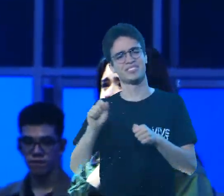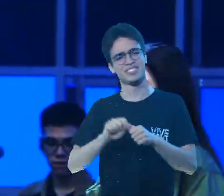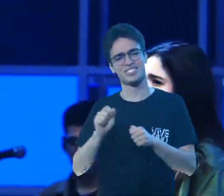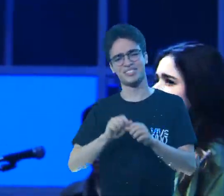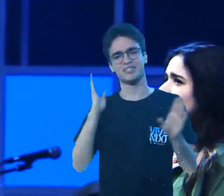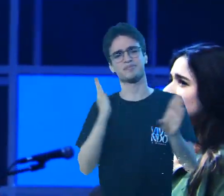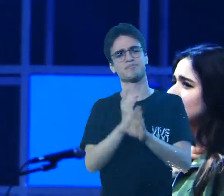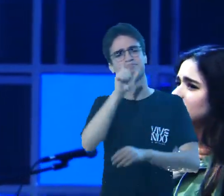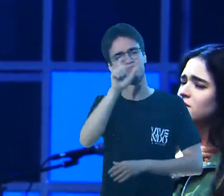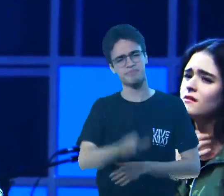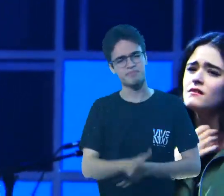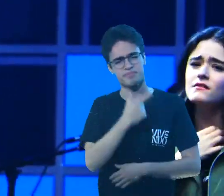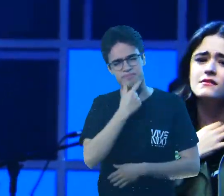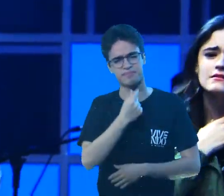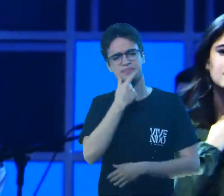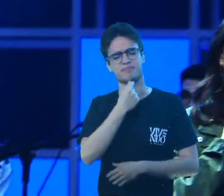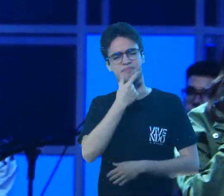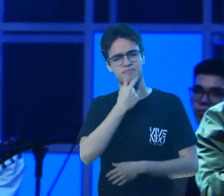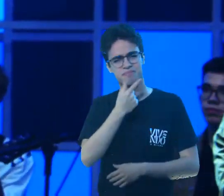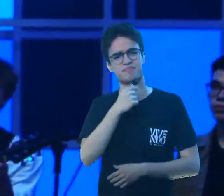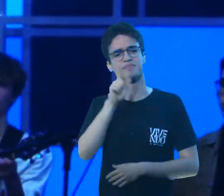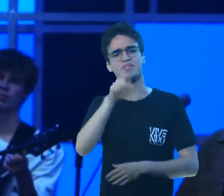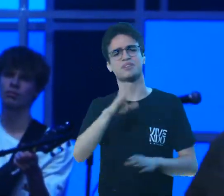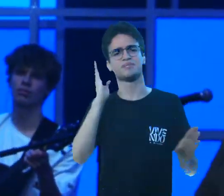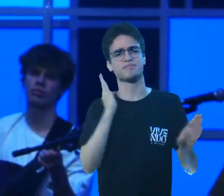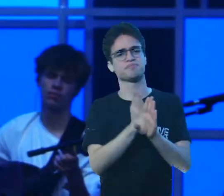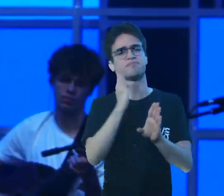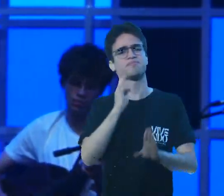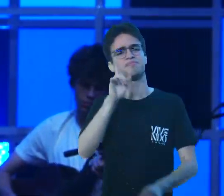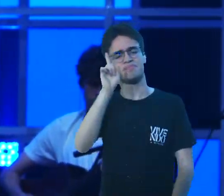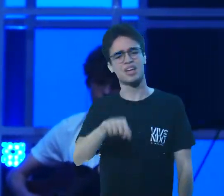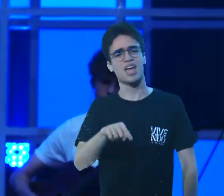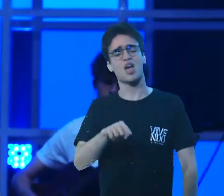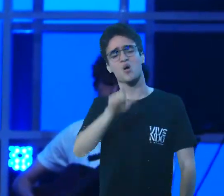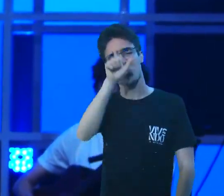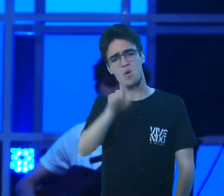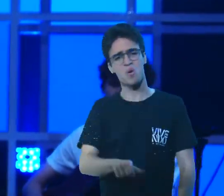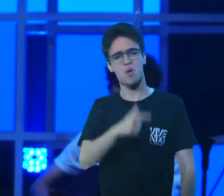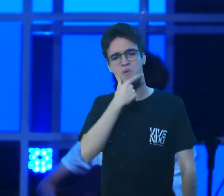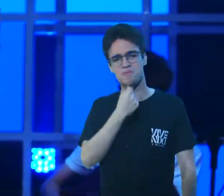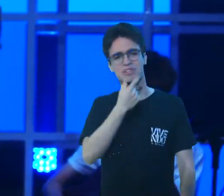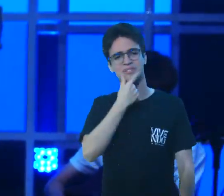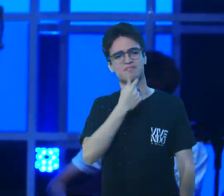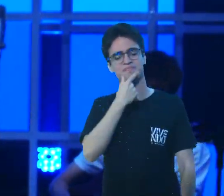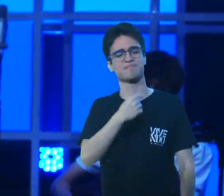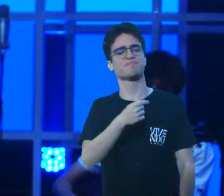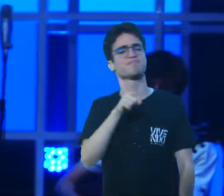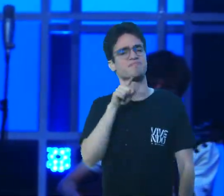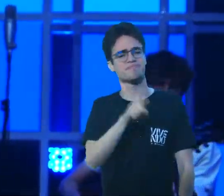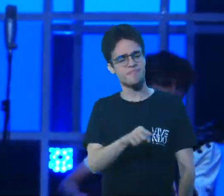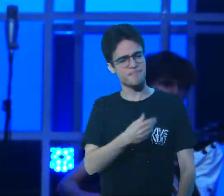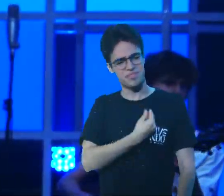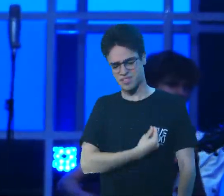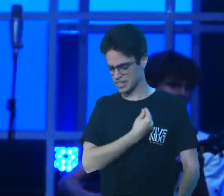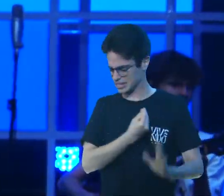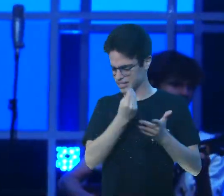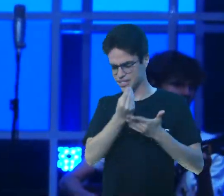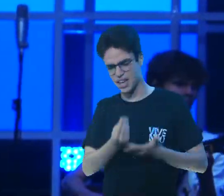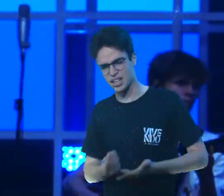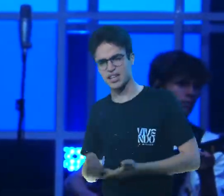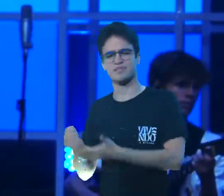um homem, por um homem e por causa de um homem completamente entregue a